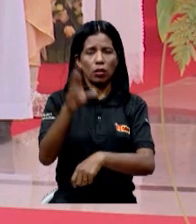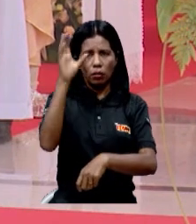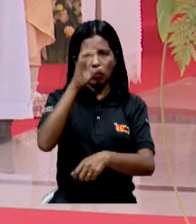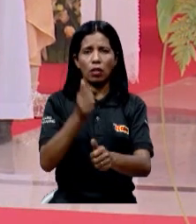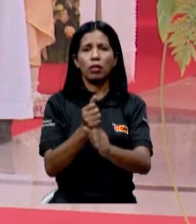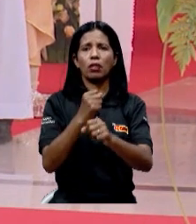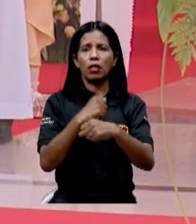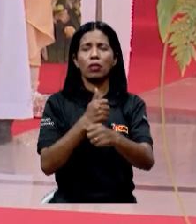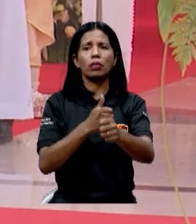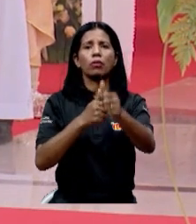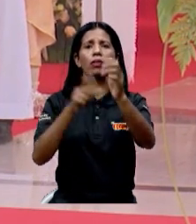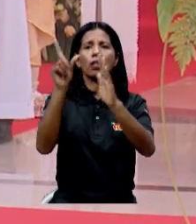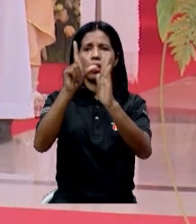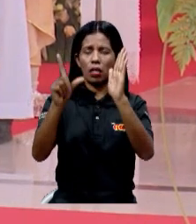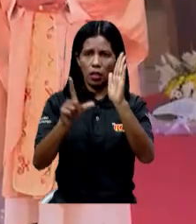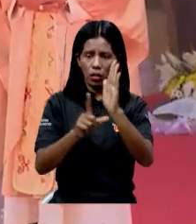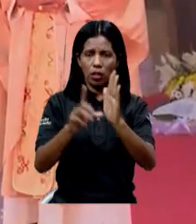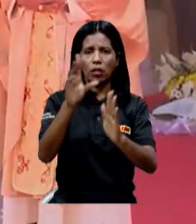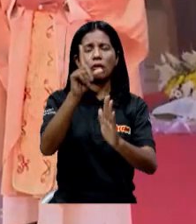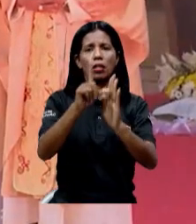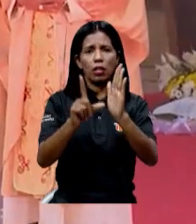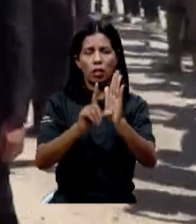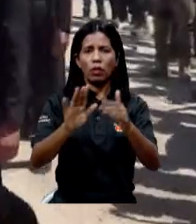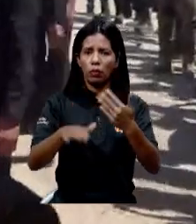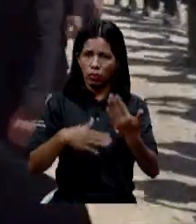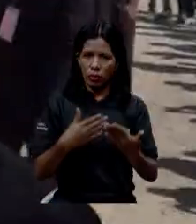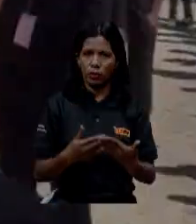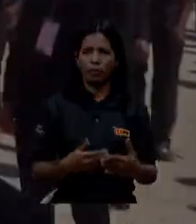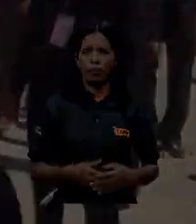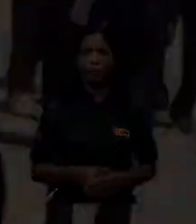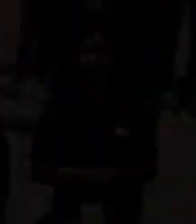halotuir na fatin leinan no leiwan sira. Equipa cobertura, GMN.